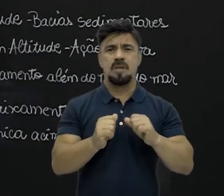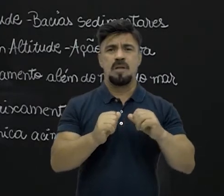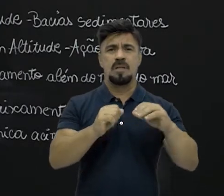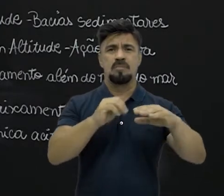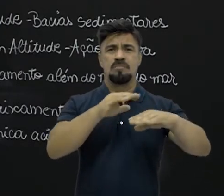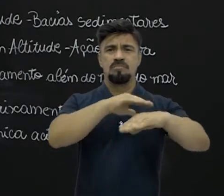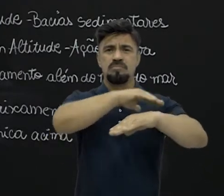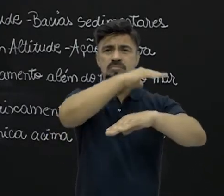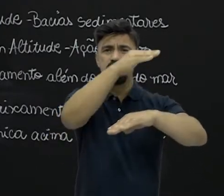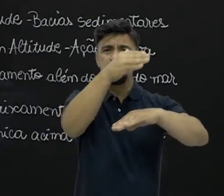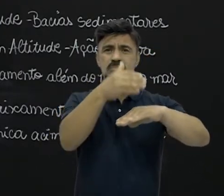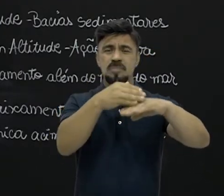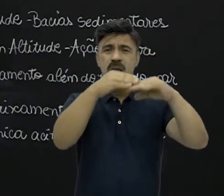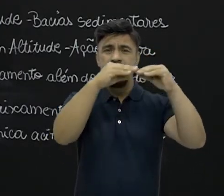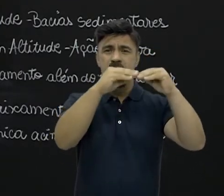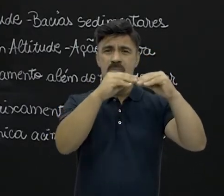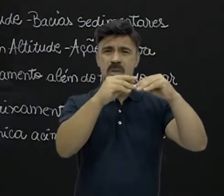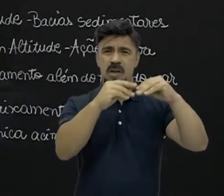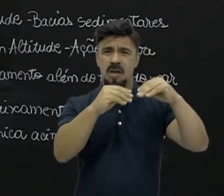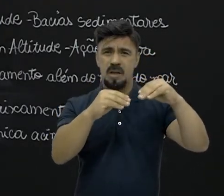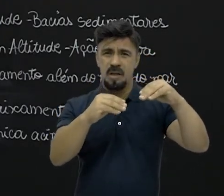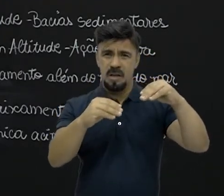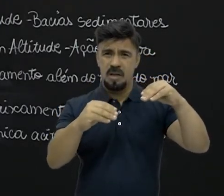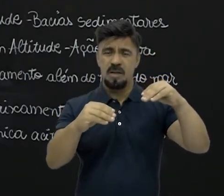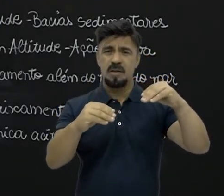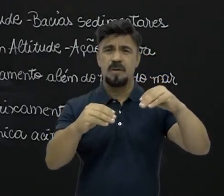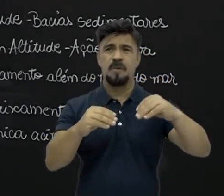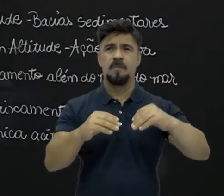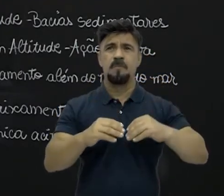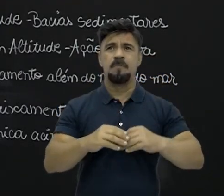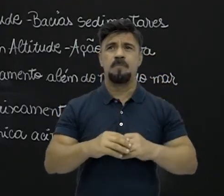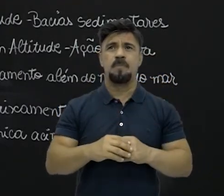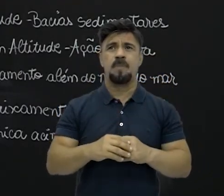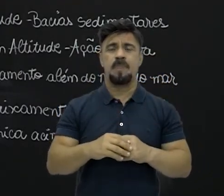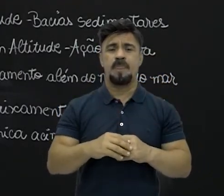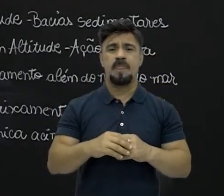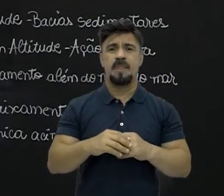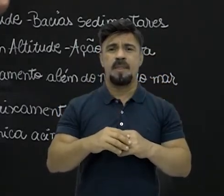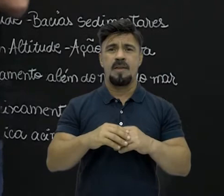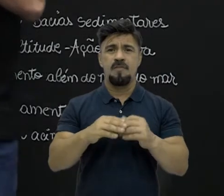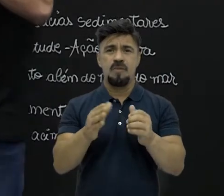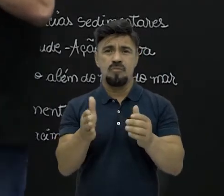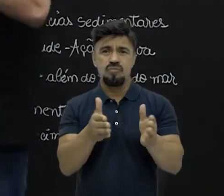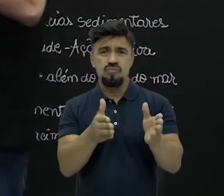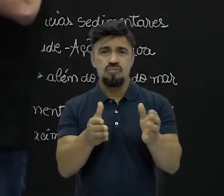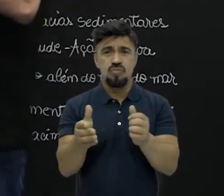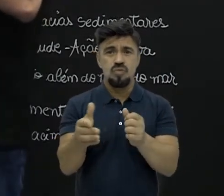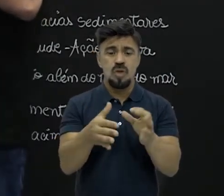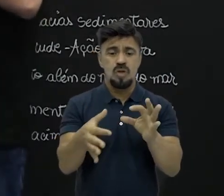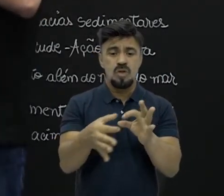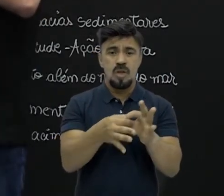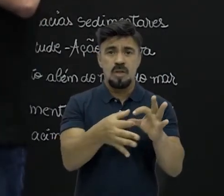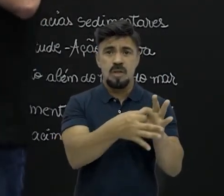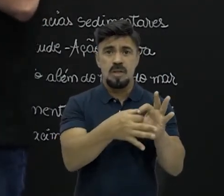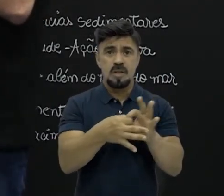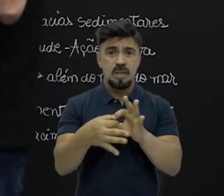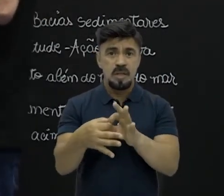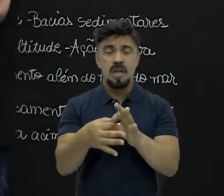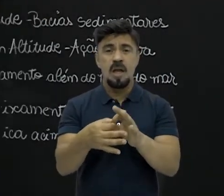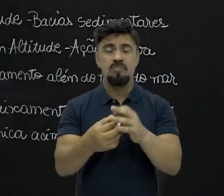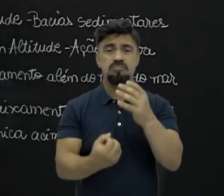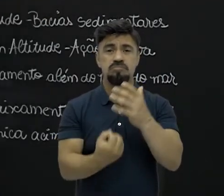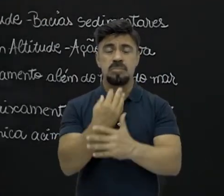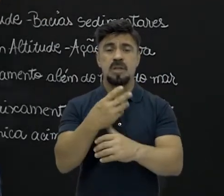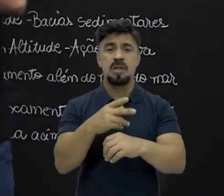que é aquele reagregação mesmo do mineral, sabe? Mineral mais mineral se juntou, formou a rocha. E ela pode